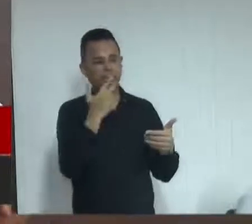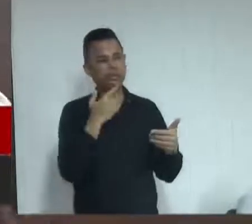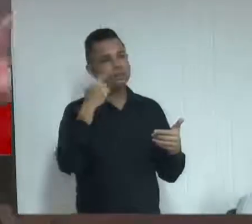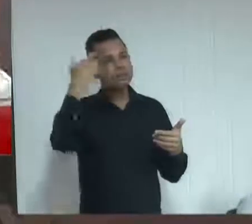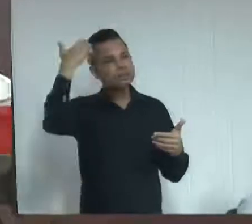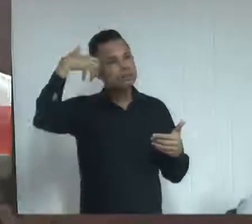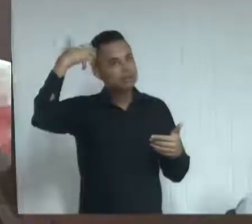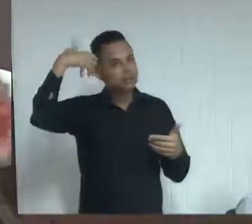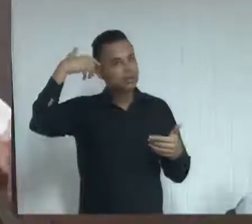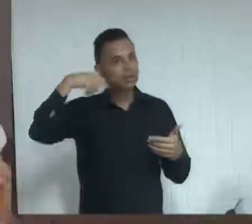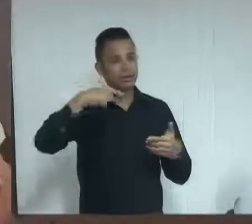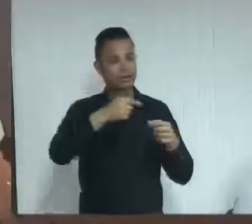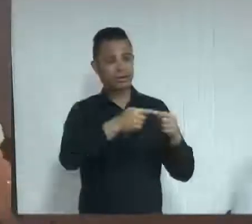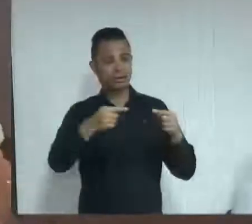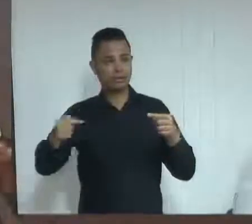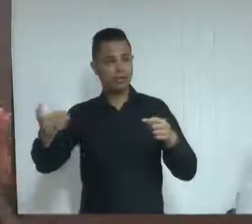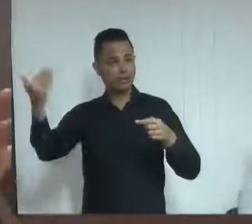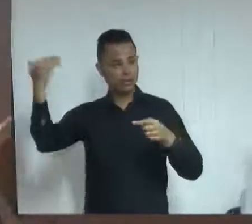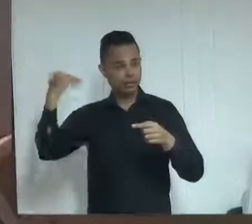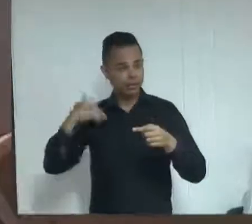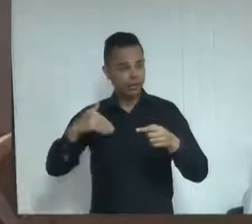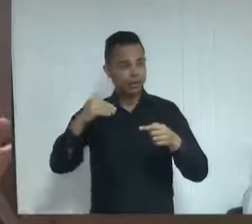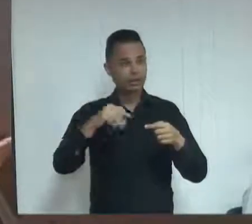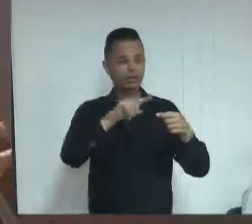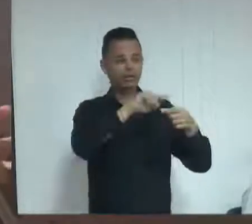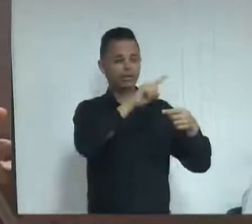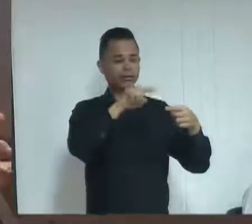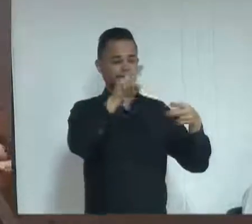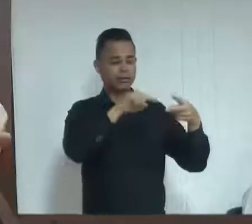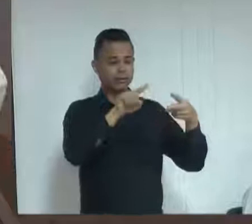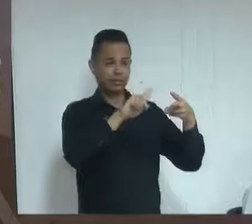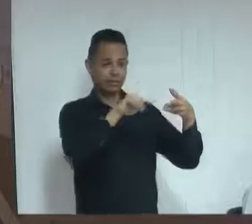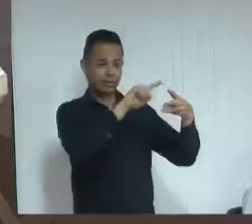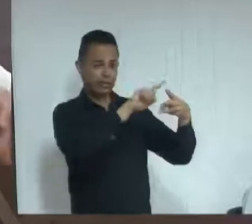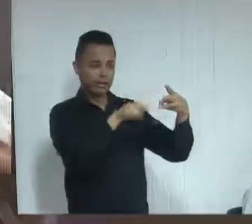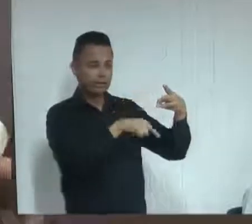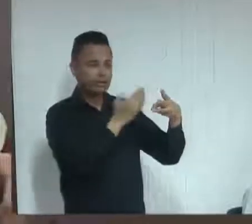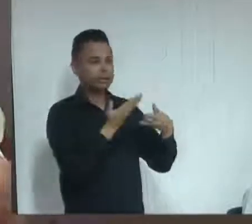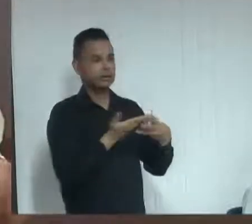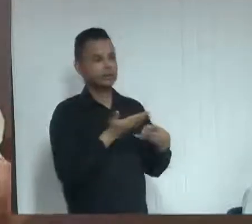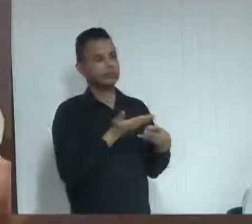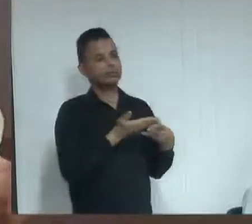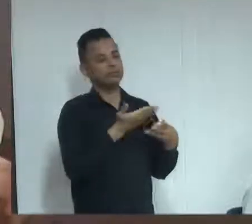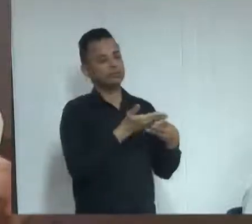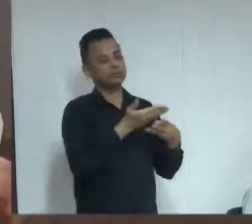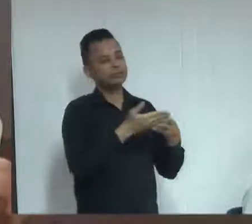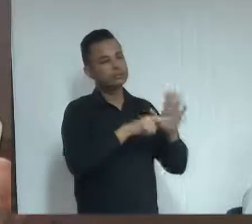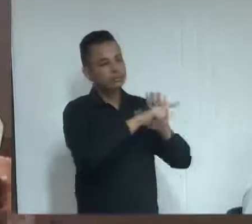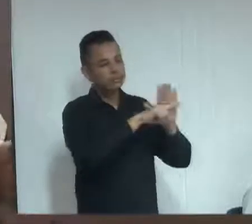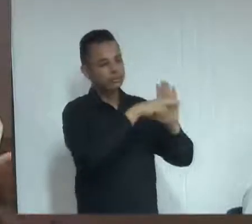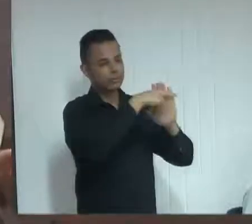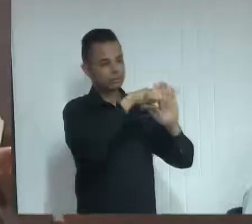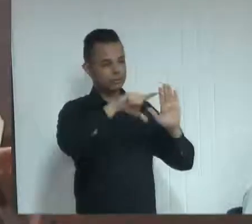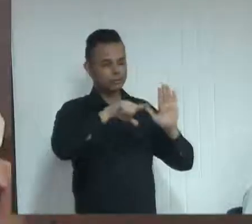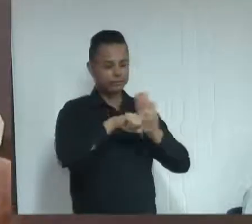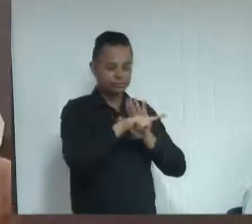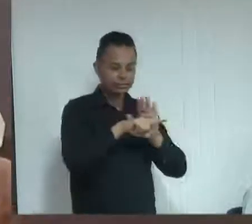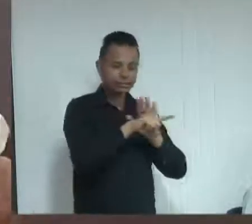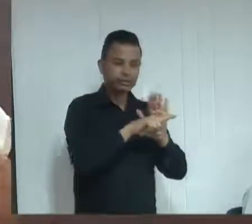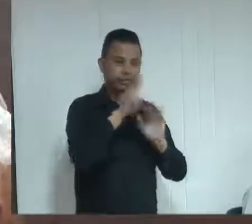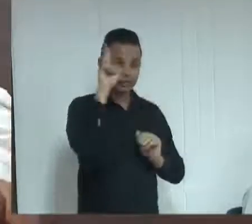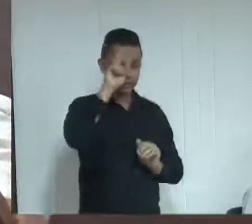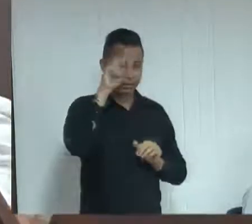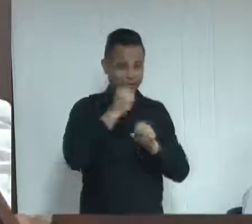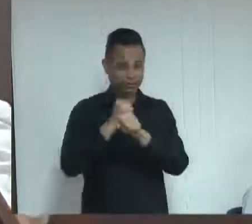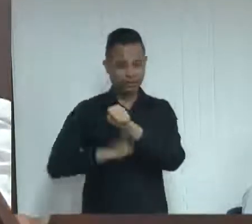de raciocínio da semana passada, não é? Então são 3 argumentos que eu pensei, que eu estudei, analisando esse projeto de lei. Só para a gente recordar, no